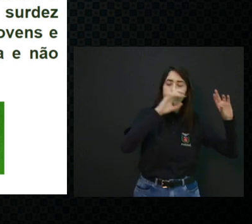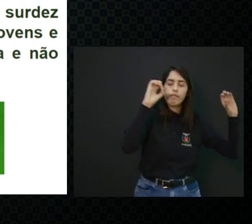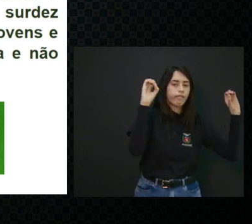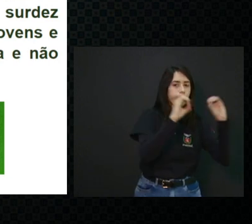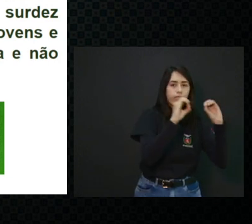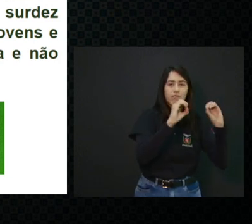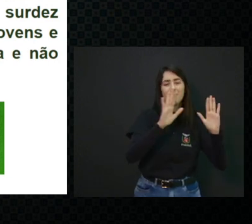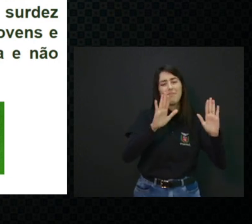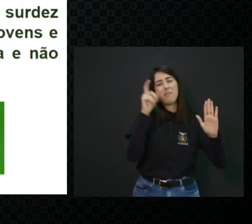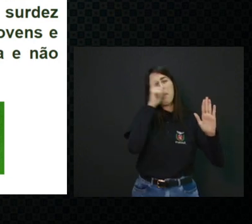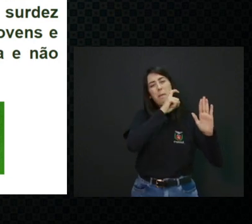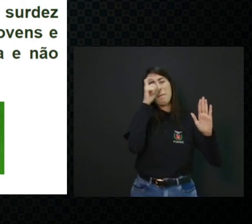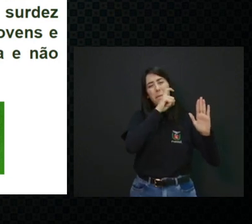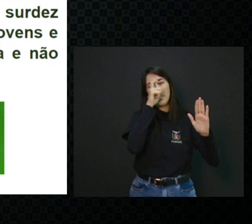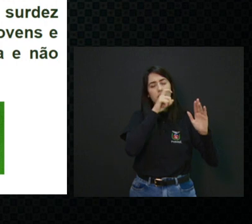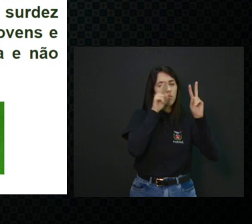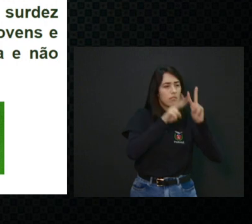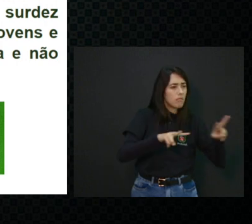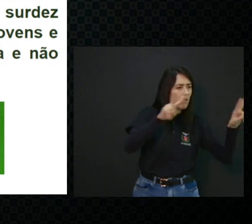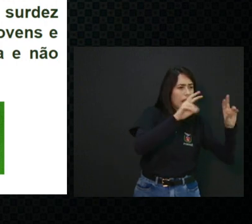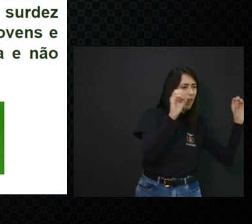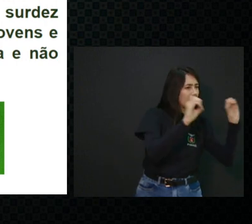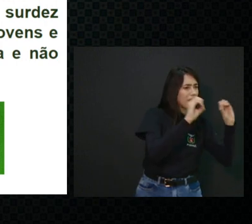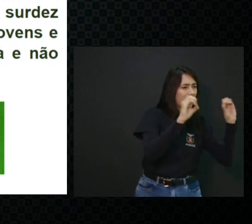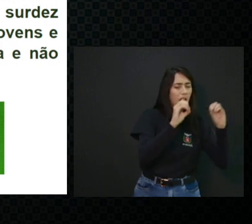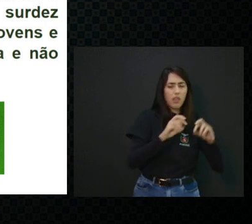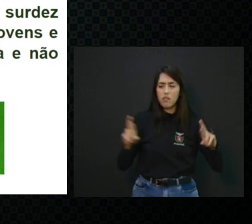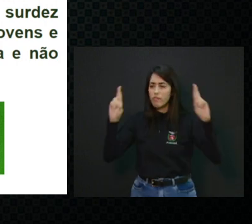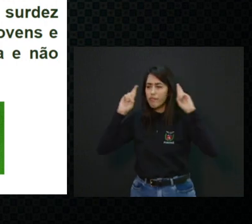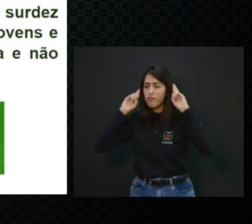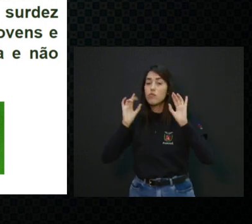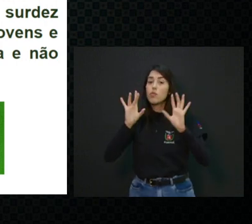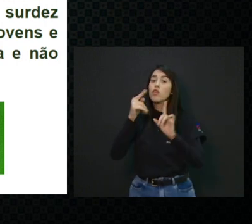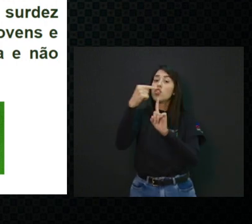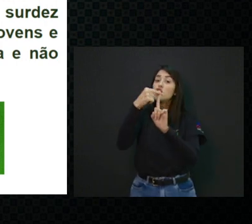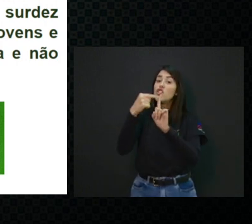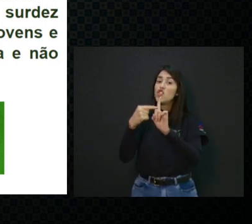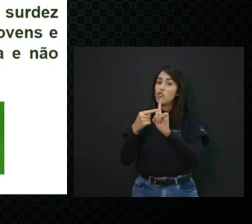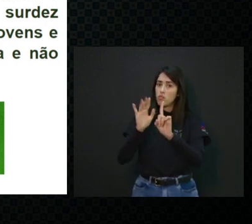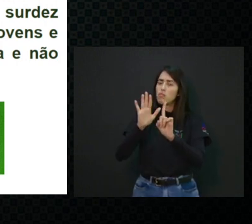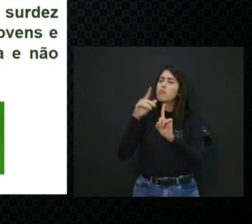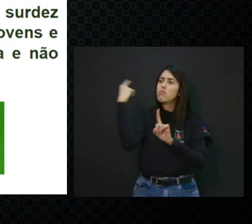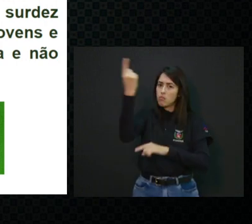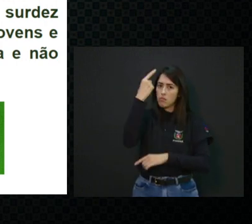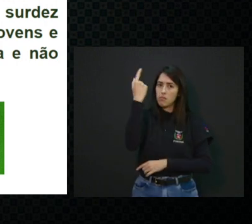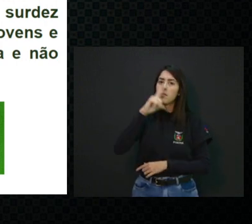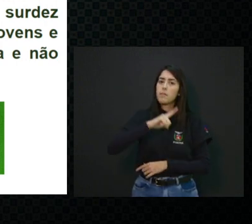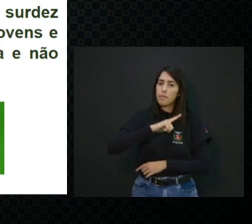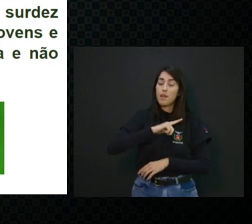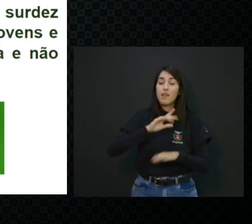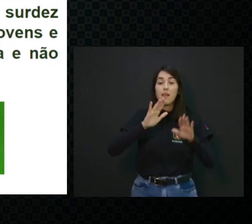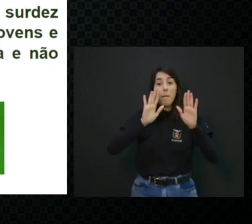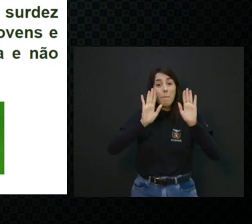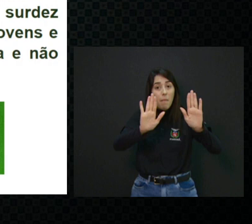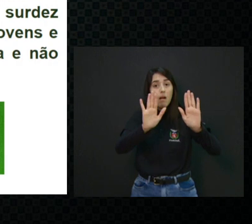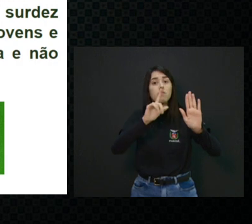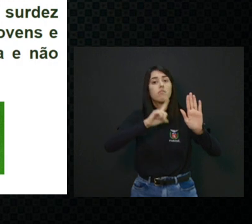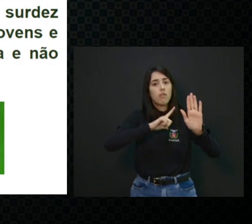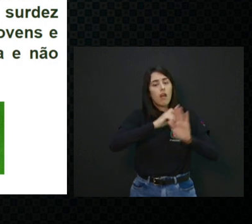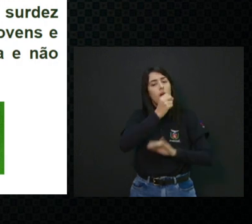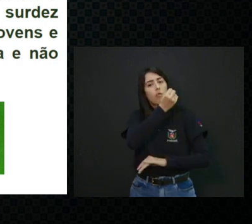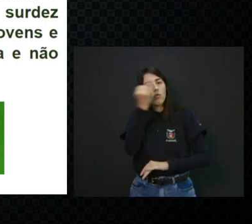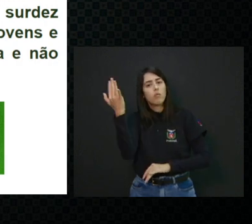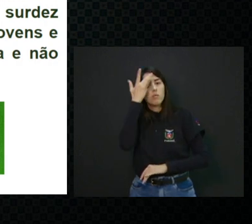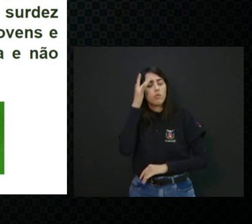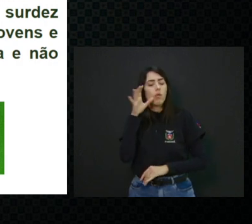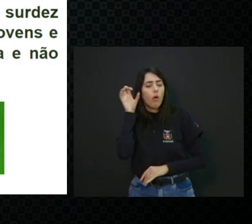porque não ouvir nada e não enxergar nada é apenas uma classificação. Esse sujeito existe, mas nós vamos ter sujeitos que vão ouvir um